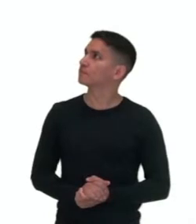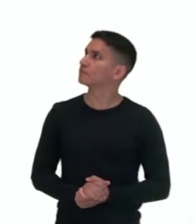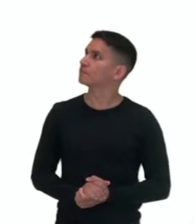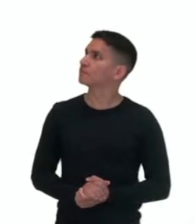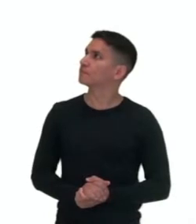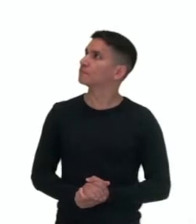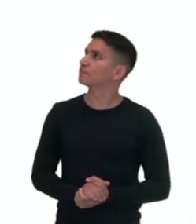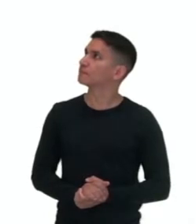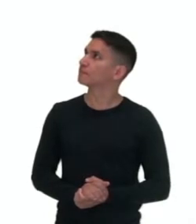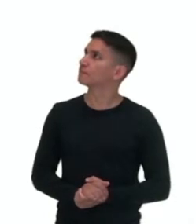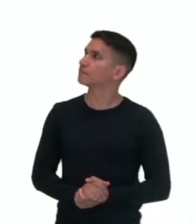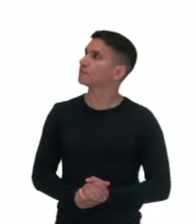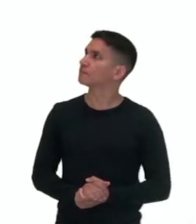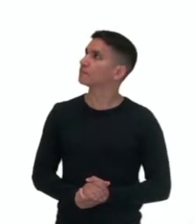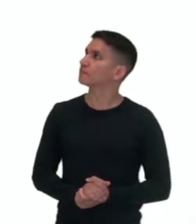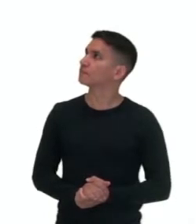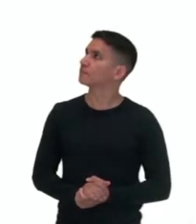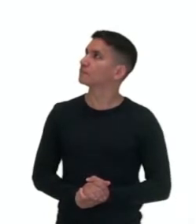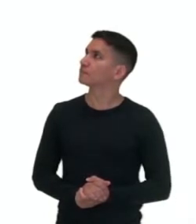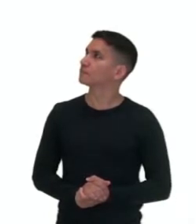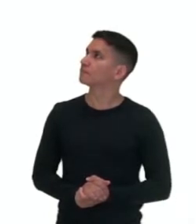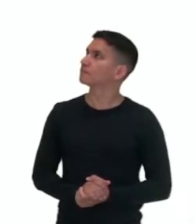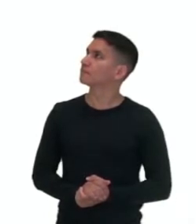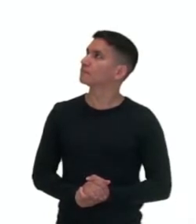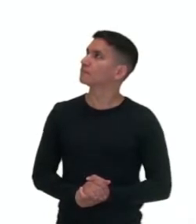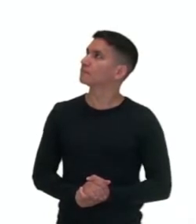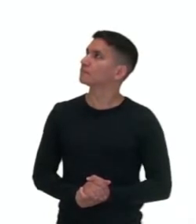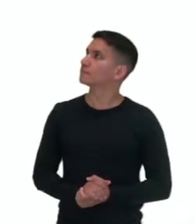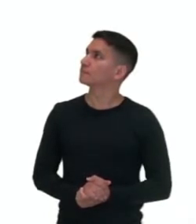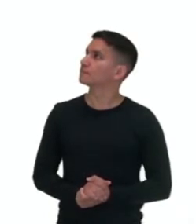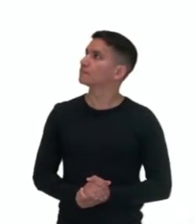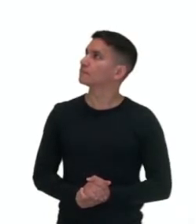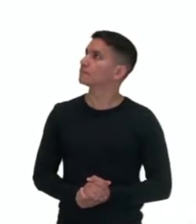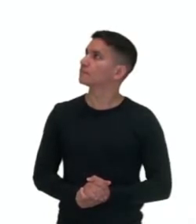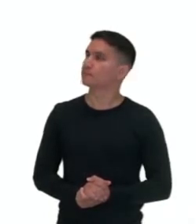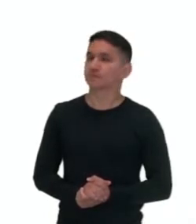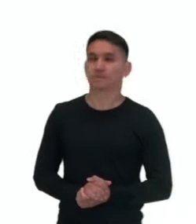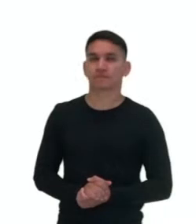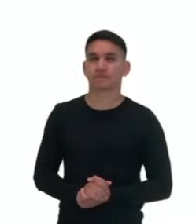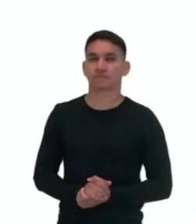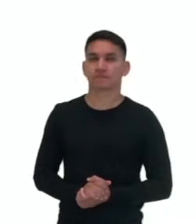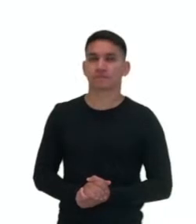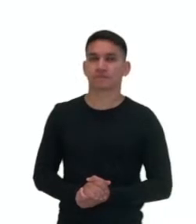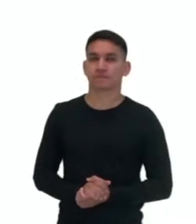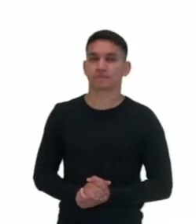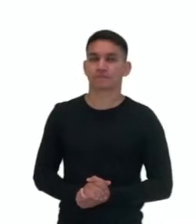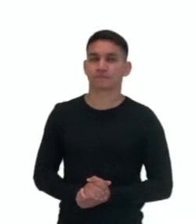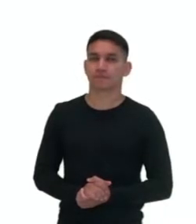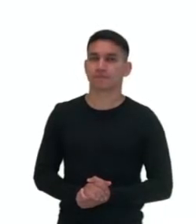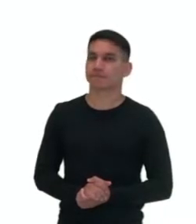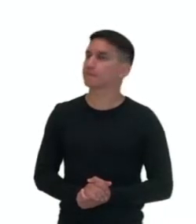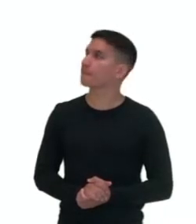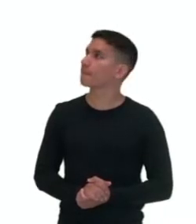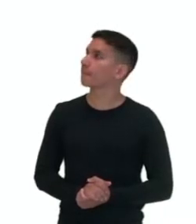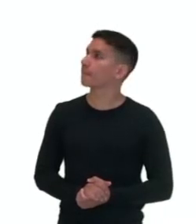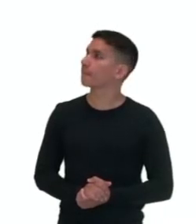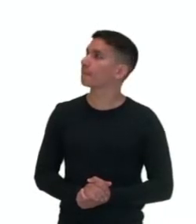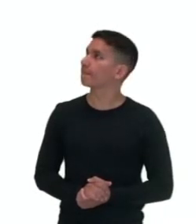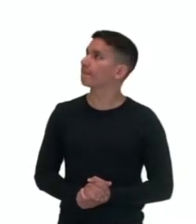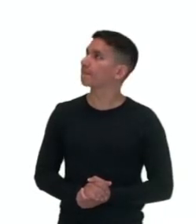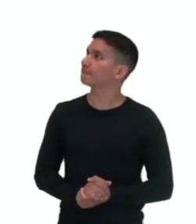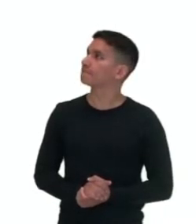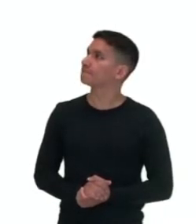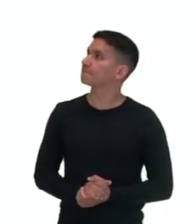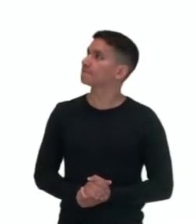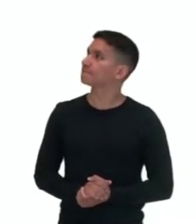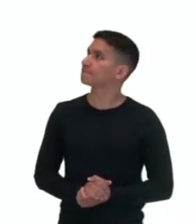confiar nela para resolver esse problema. O que nós sempre encorajamos a fazer na Unplastfi é reduzir